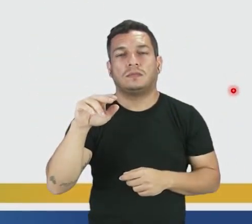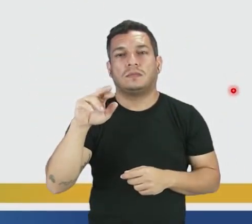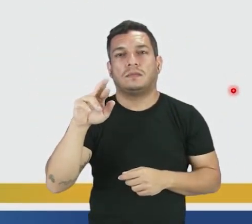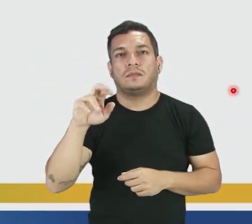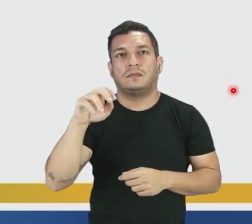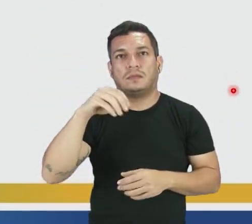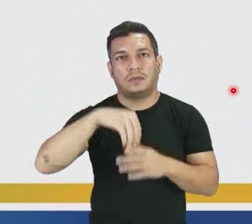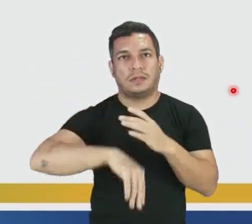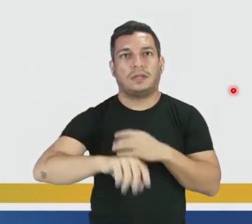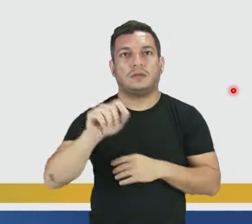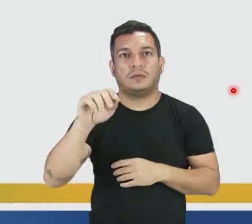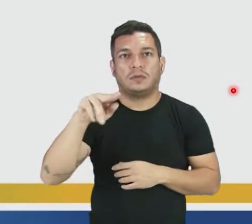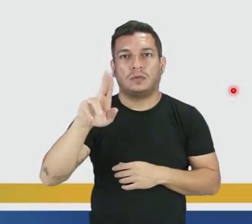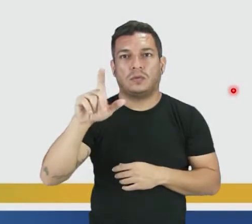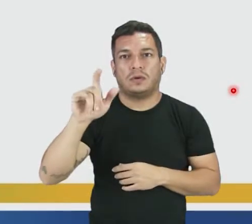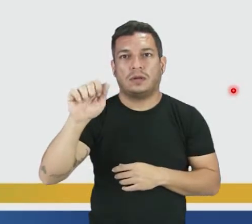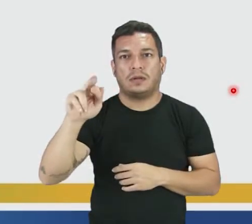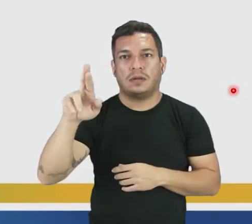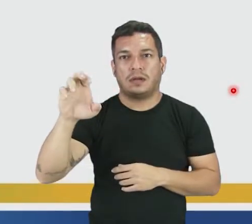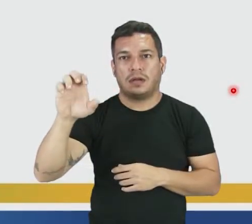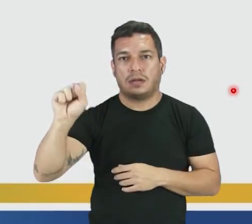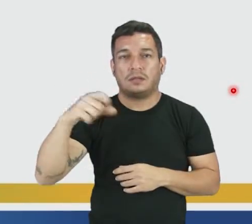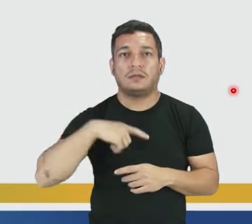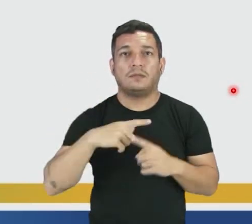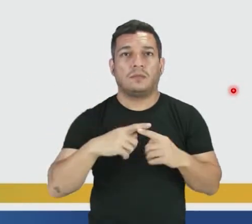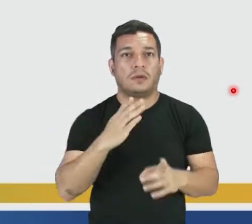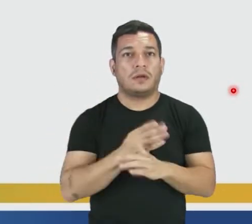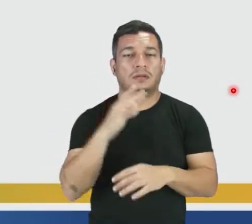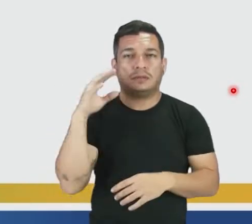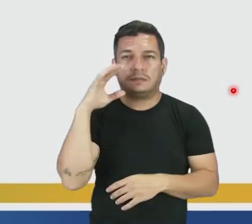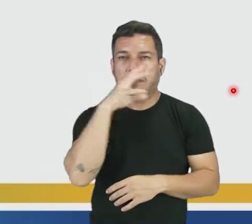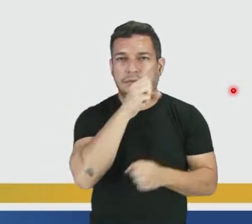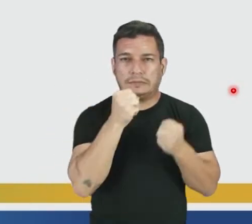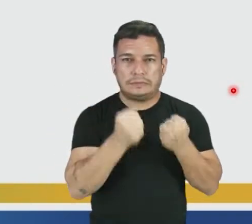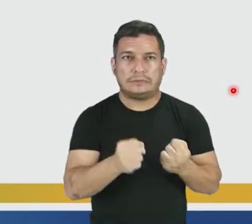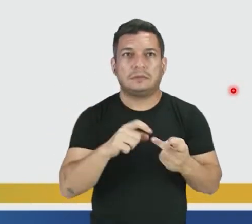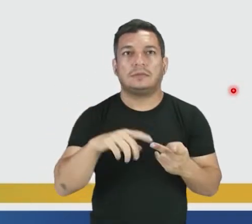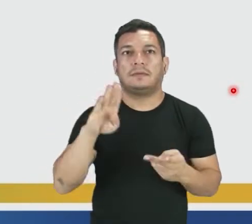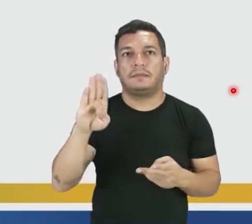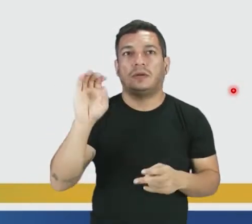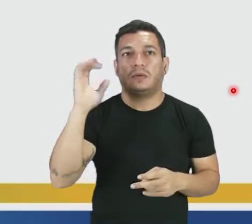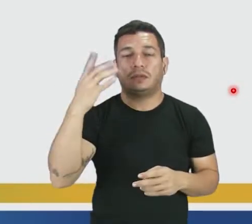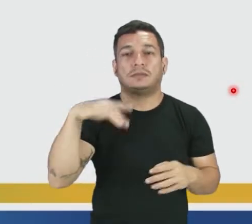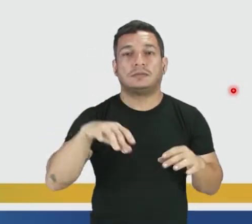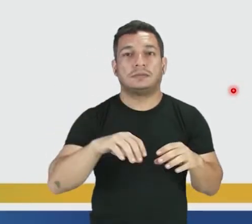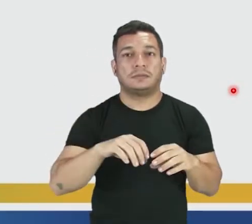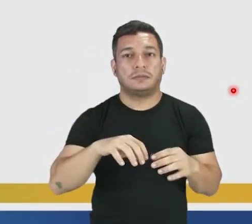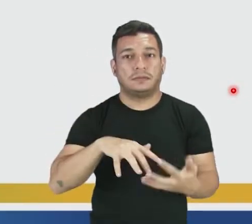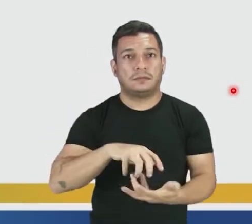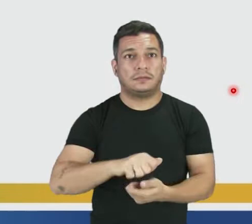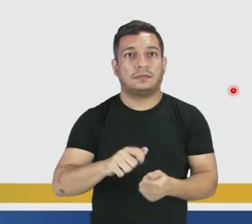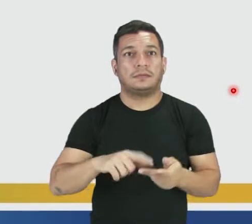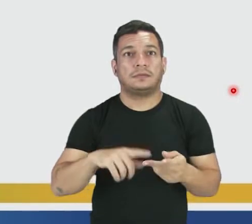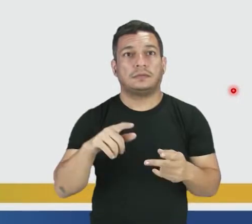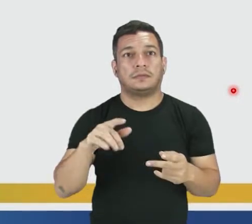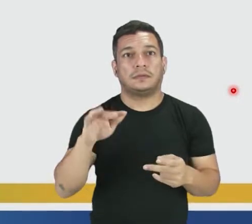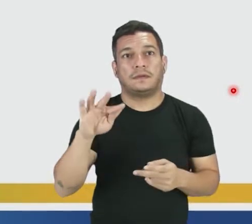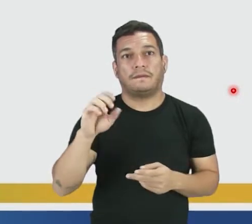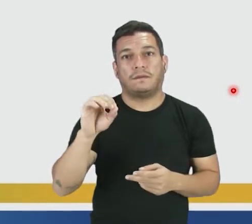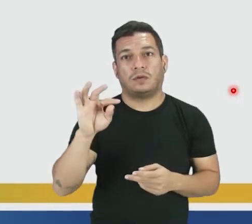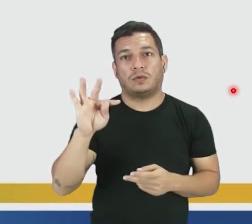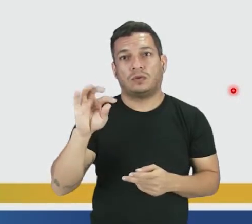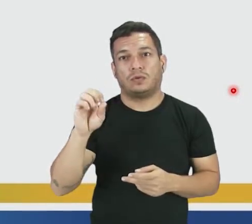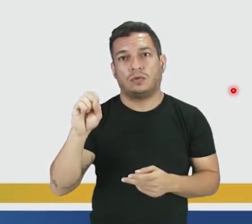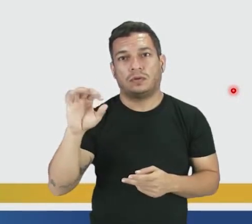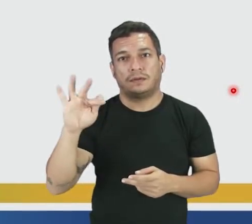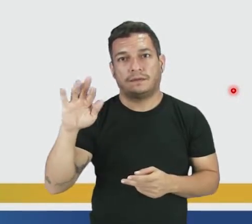seu interior por causa das altas pressão e temperatura. B. Ocorre na superfície. Ocorre na